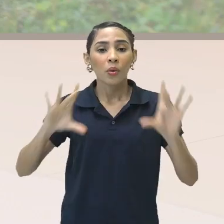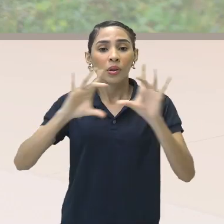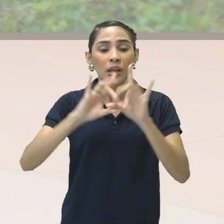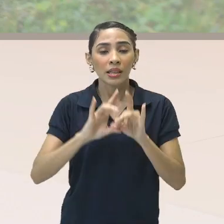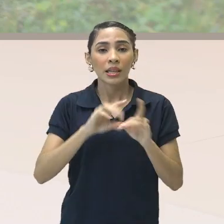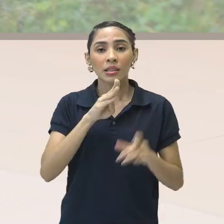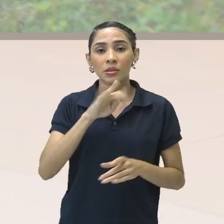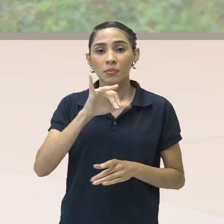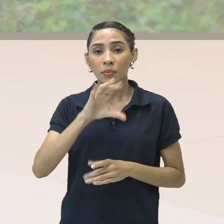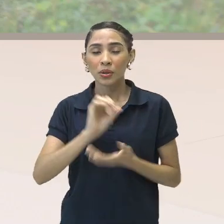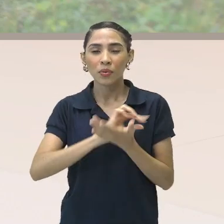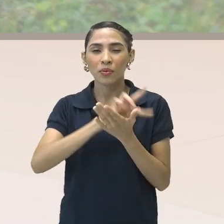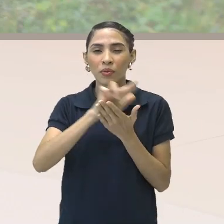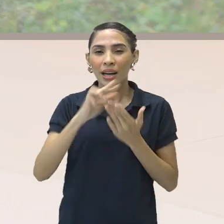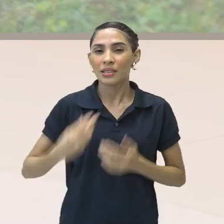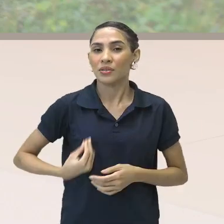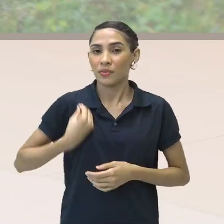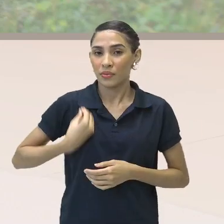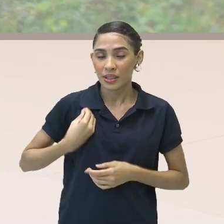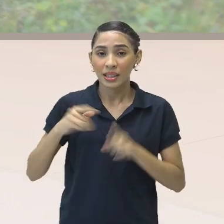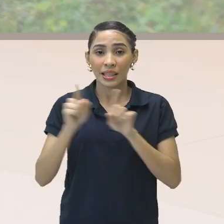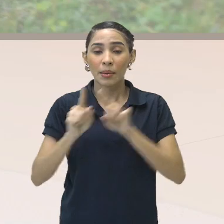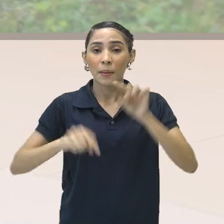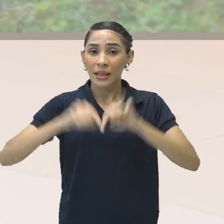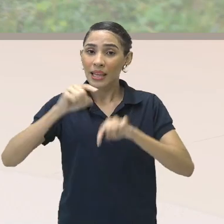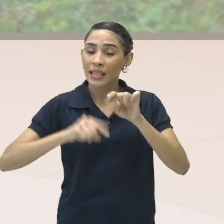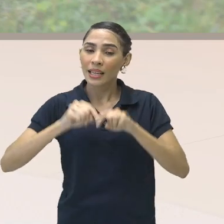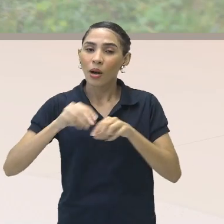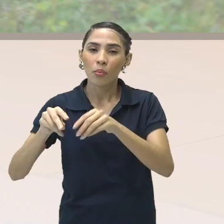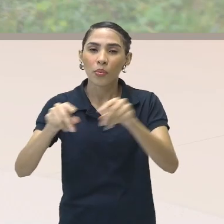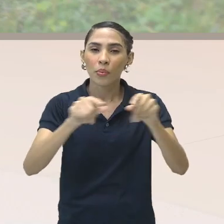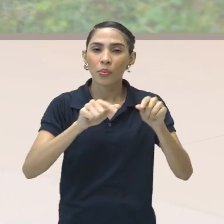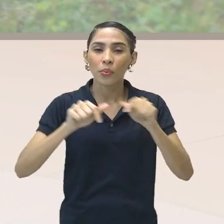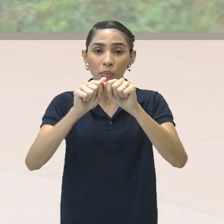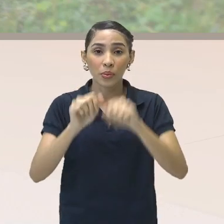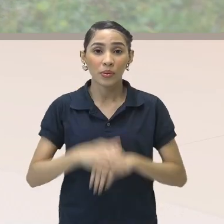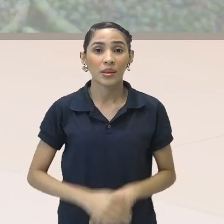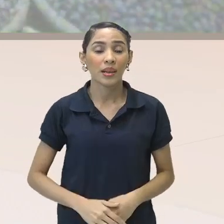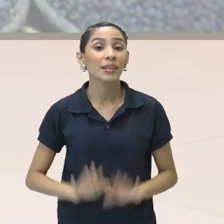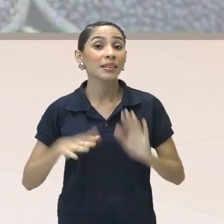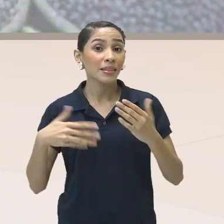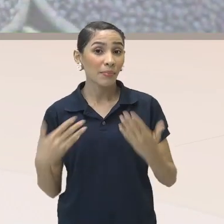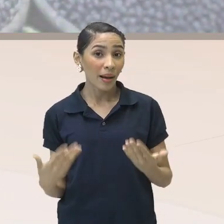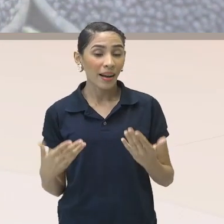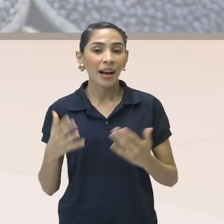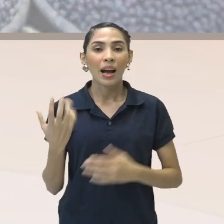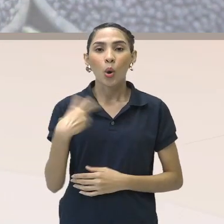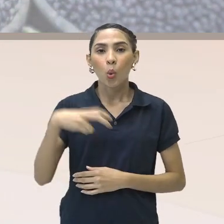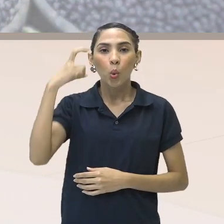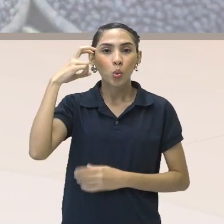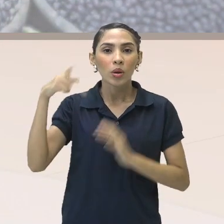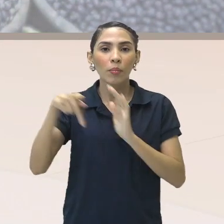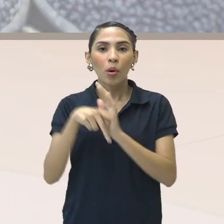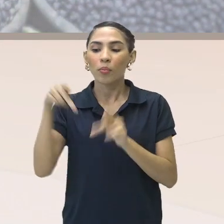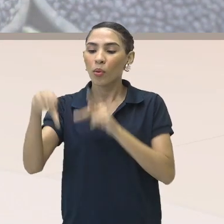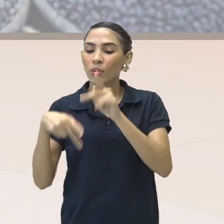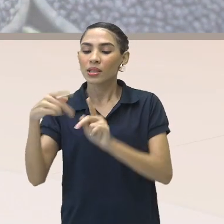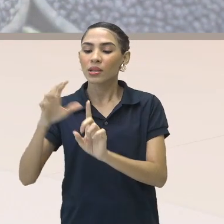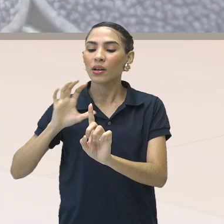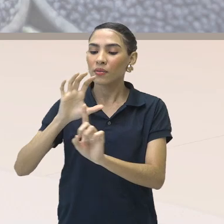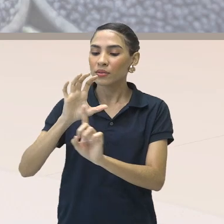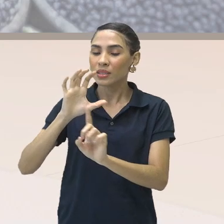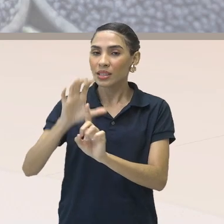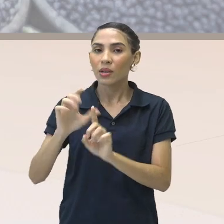conectado à biodiversidade e aos recursos naturais, enquanto a cultura das populações locais reflete